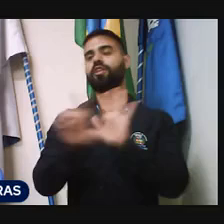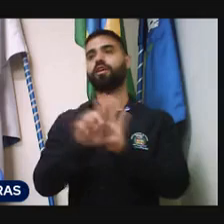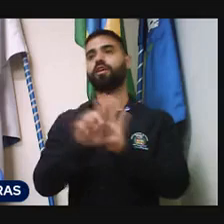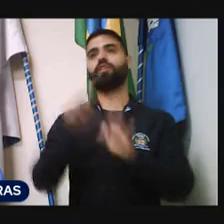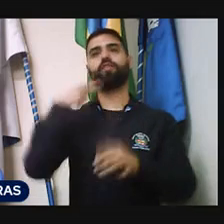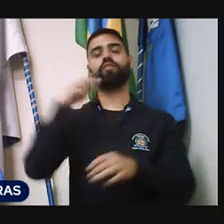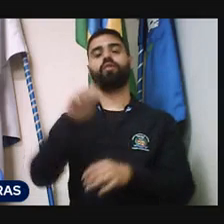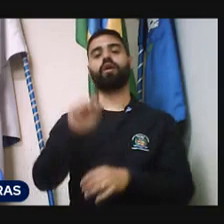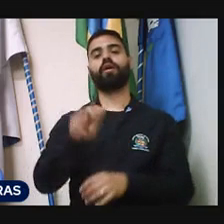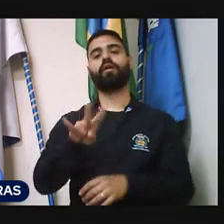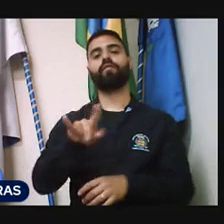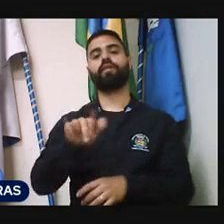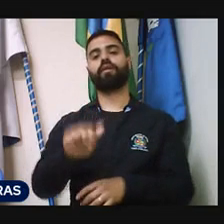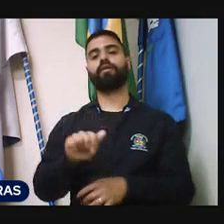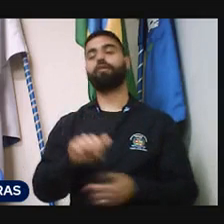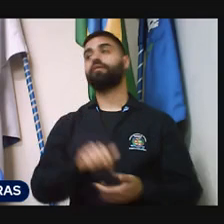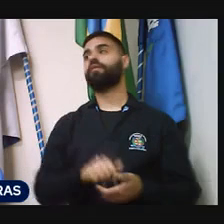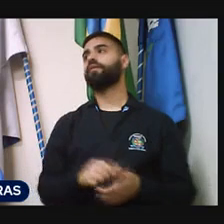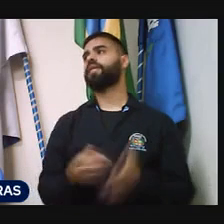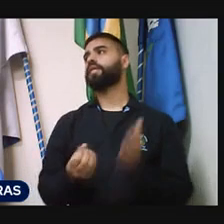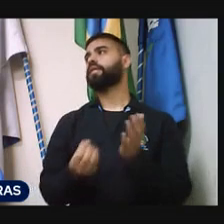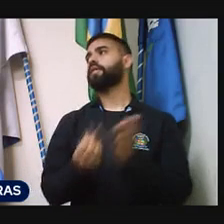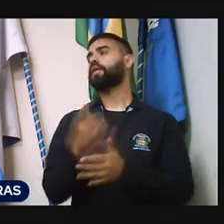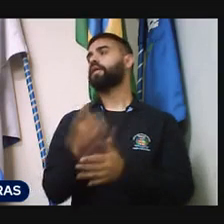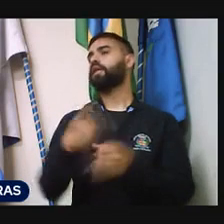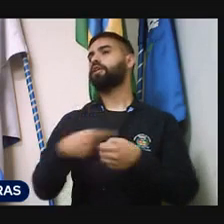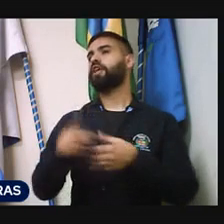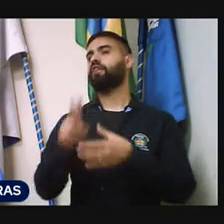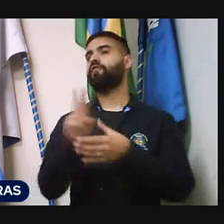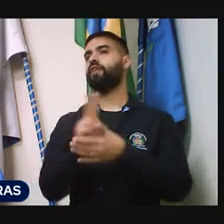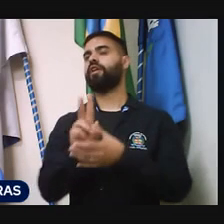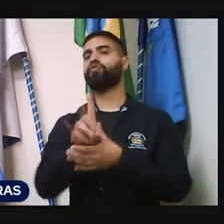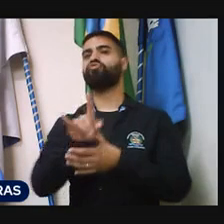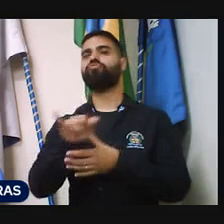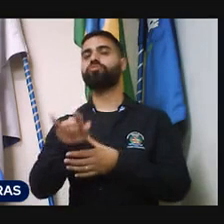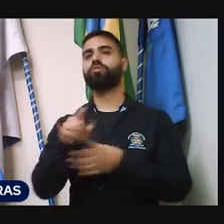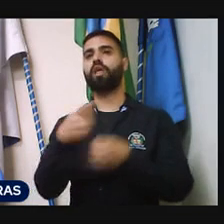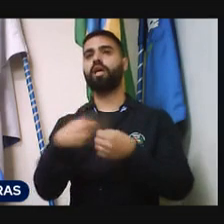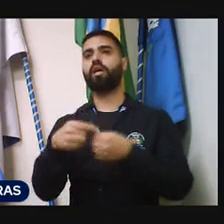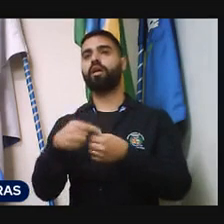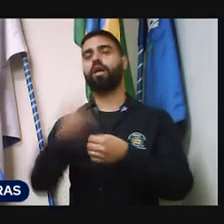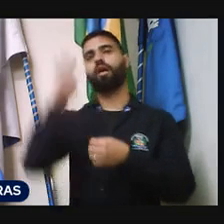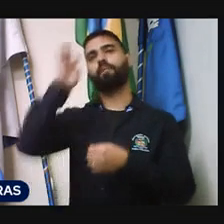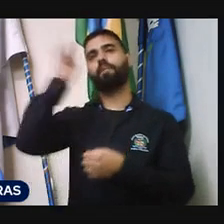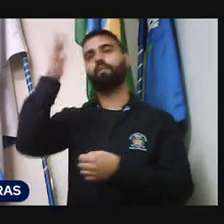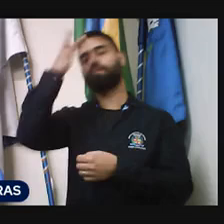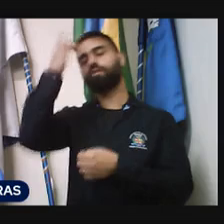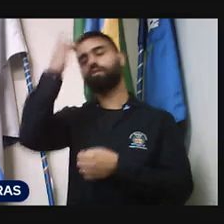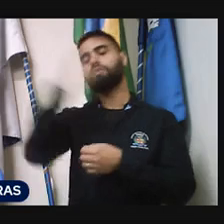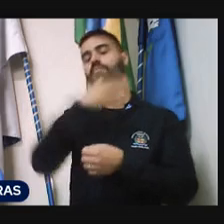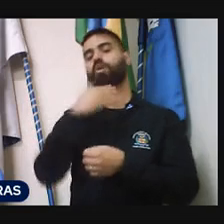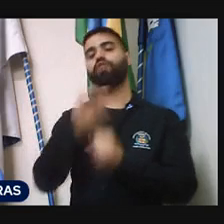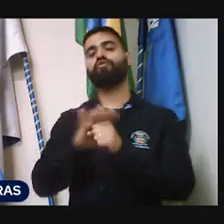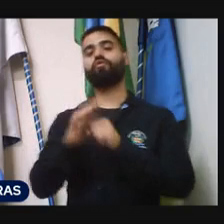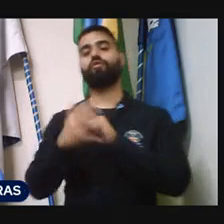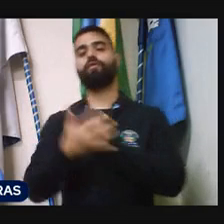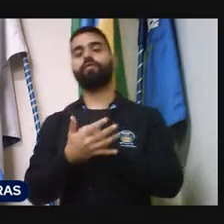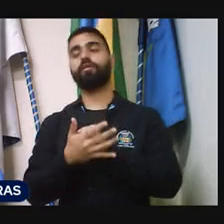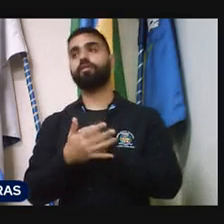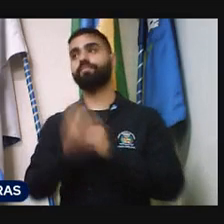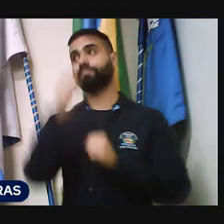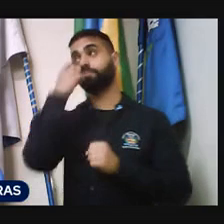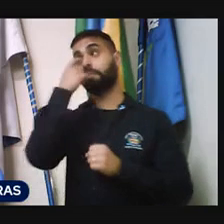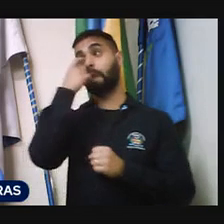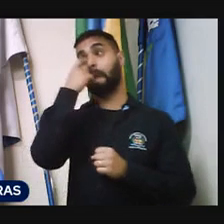vereador Eduardo Ávila que cria no âmbito do município de Valença o dia Municipal de em memória às vítimas do covid-19